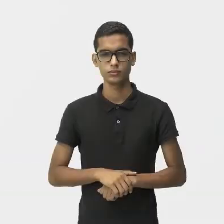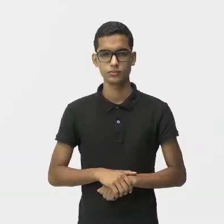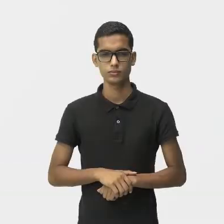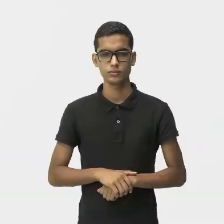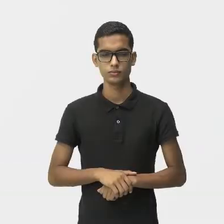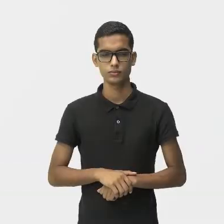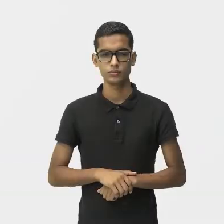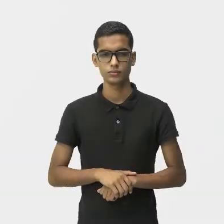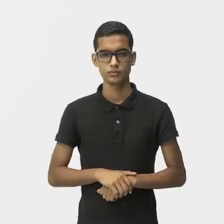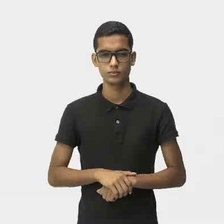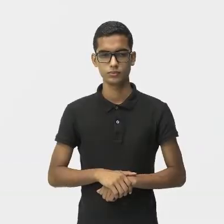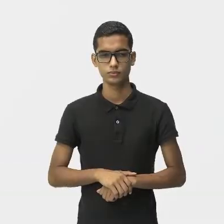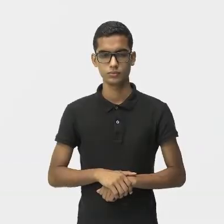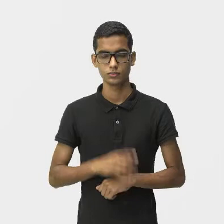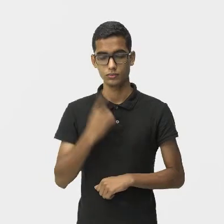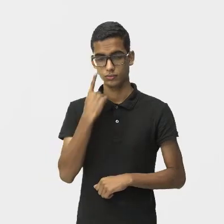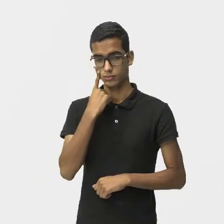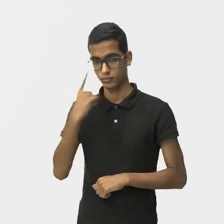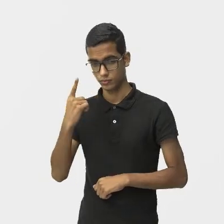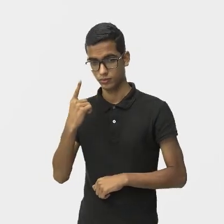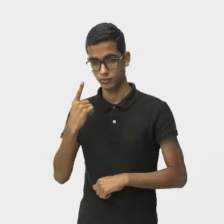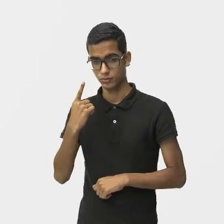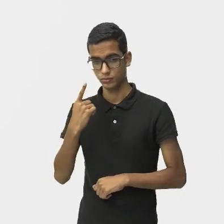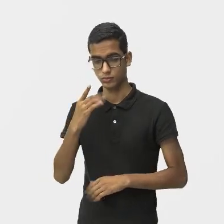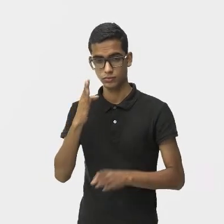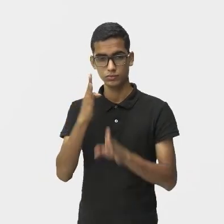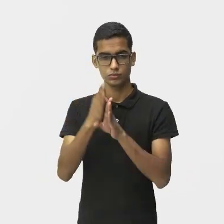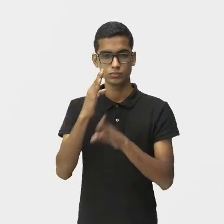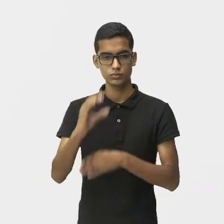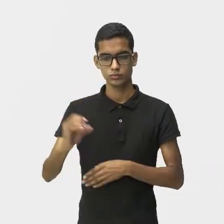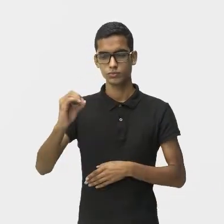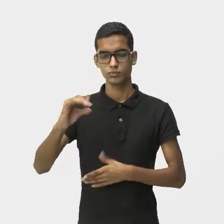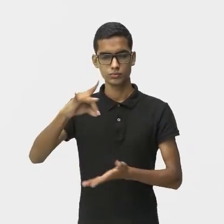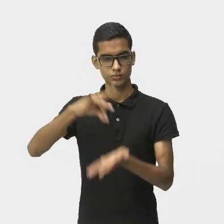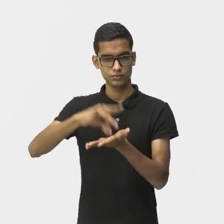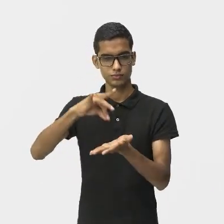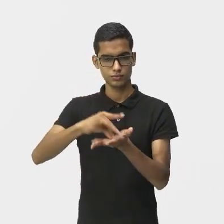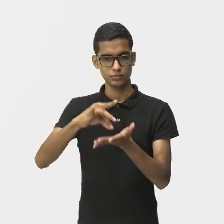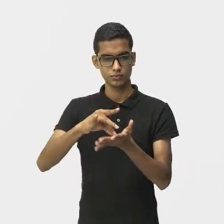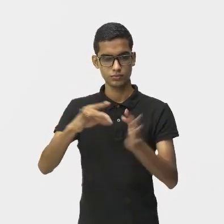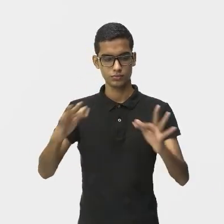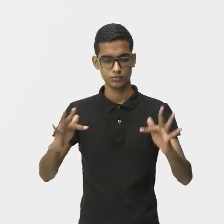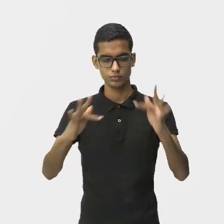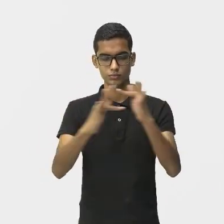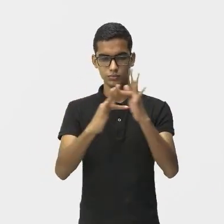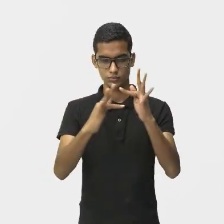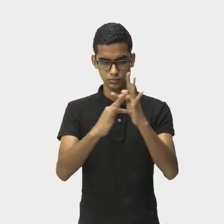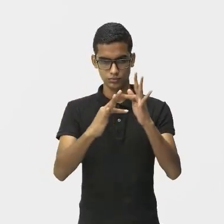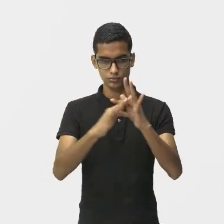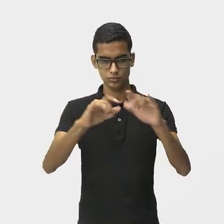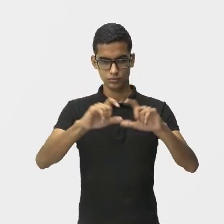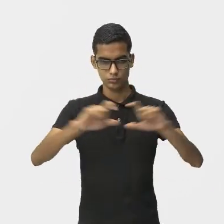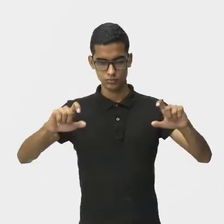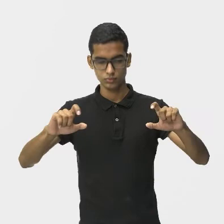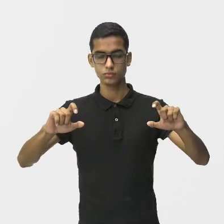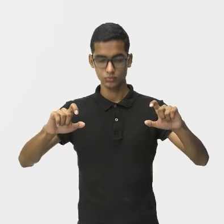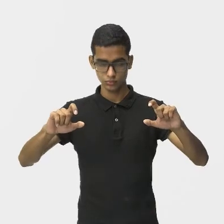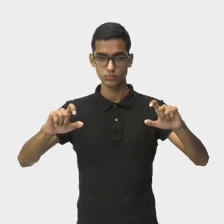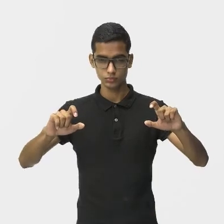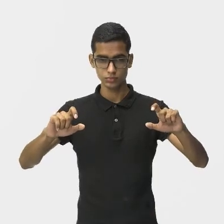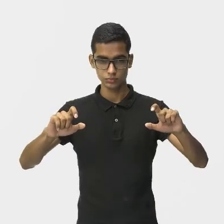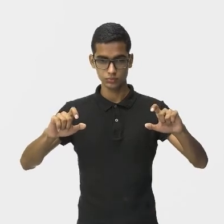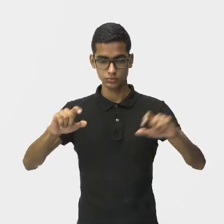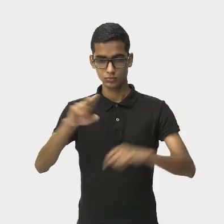Aí está, determine os zeros reais das funções, ok? Então, apliquem aí